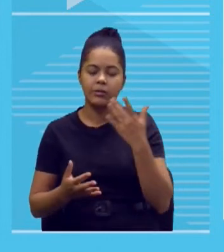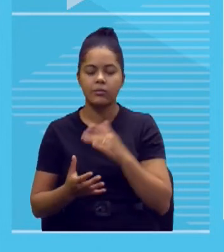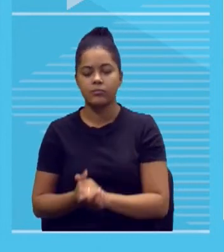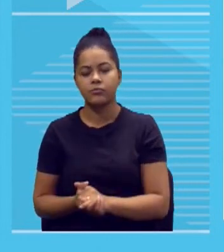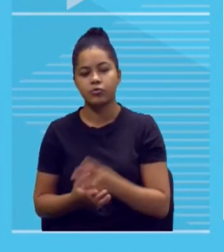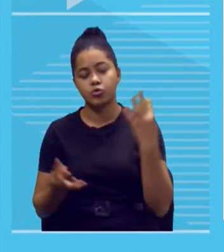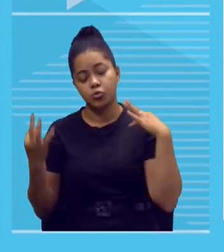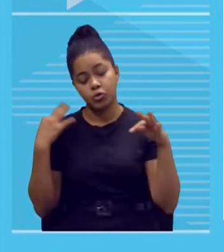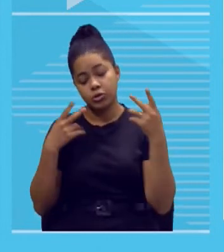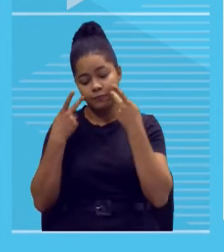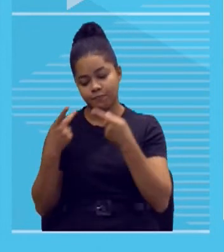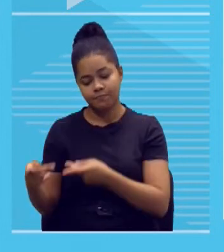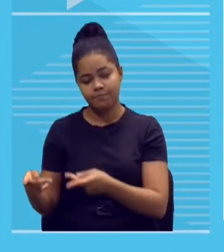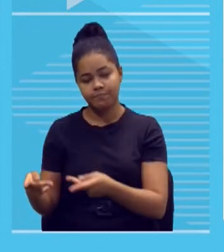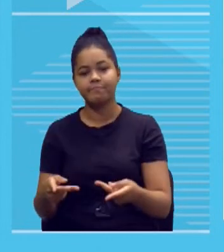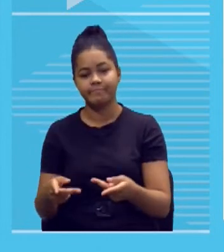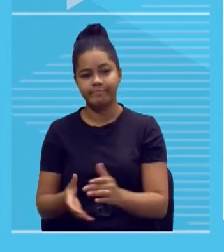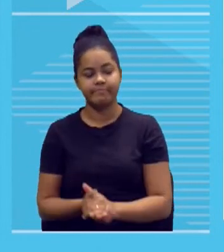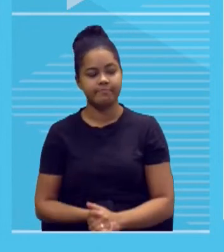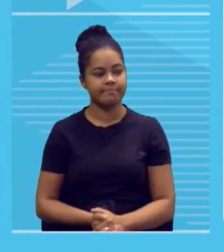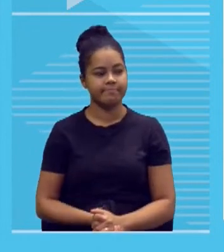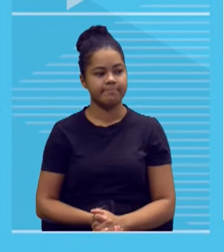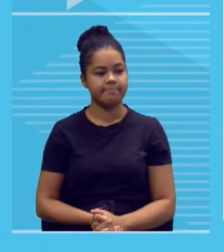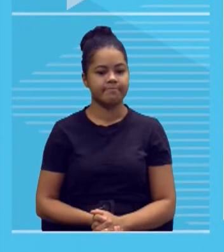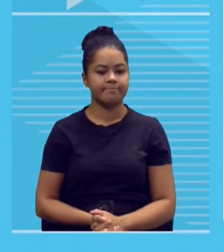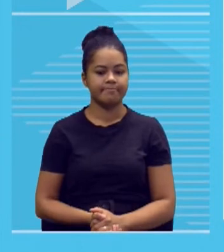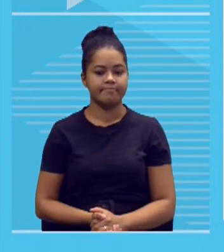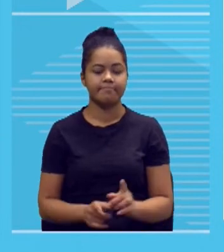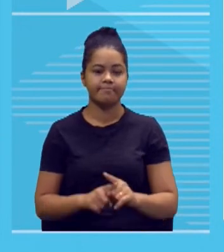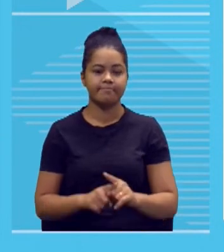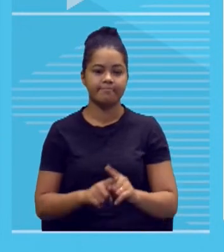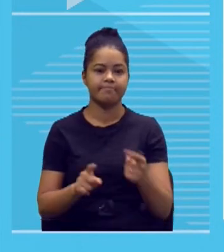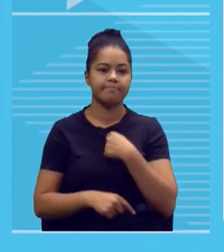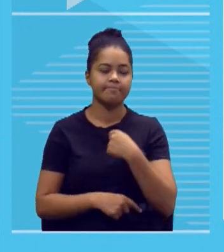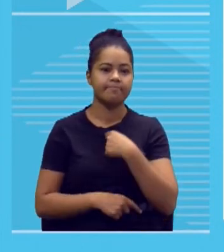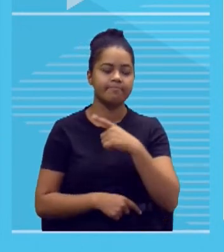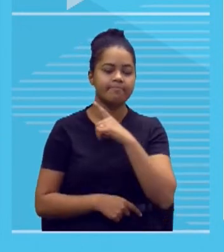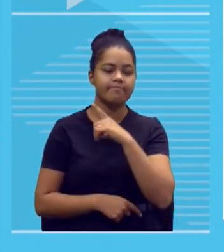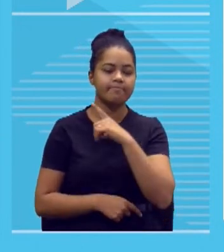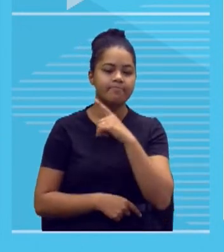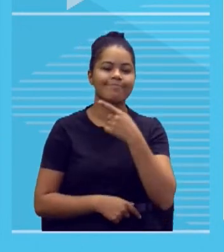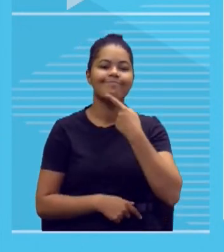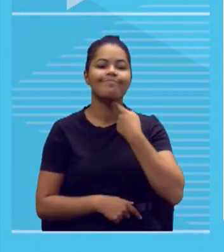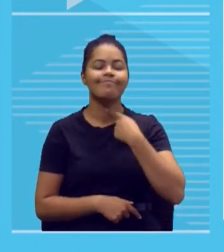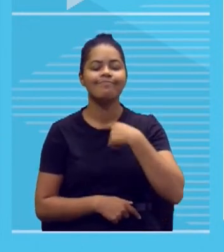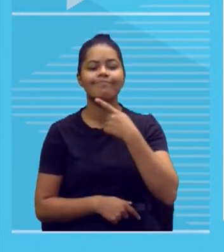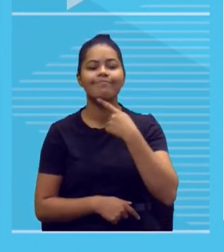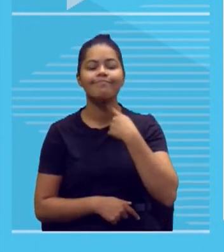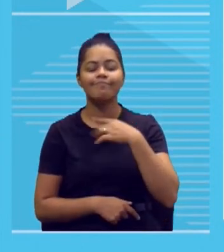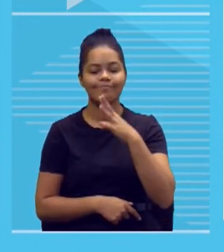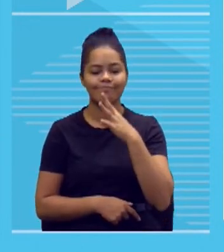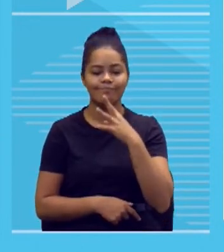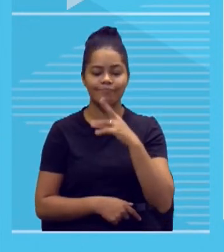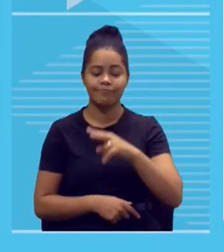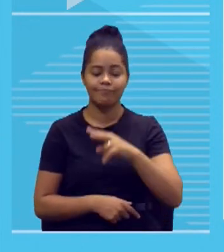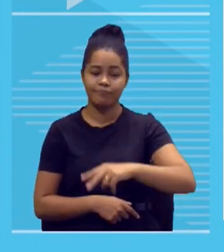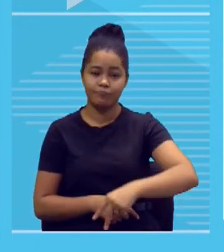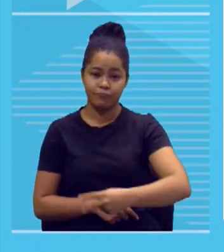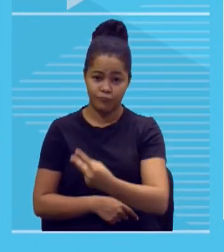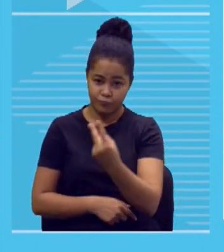hoje bom então vontade de conhecer em dois lugares